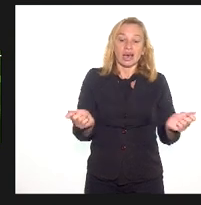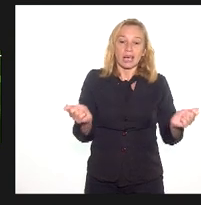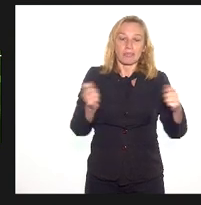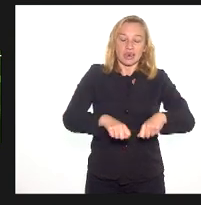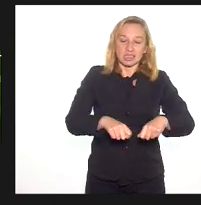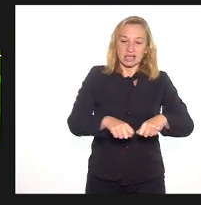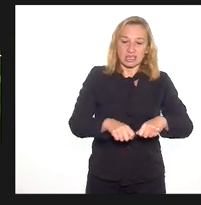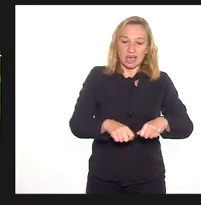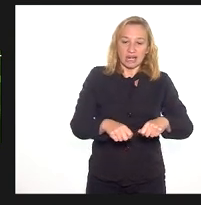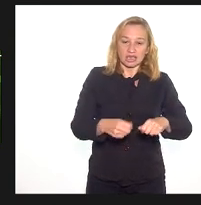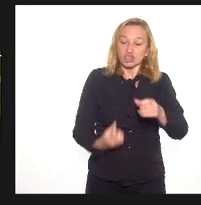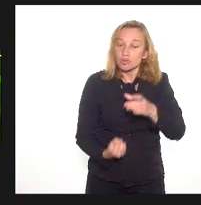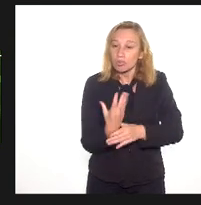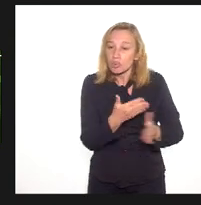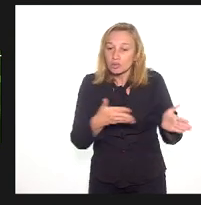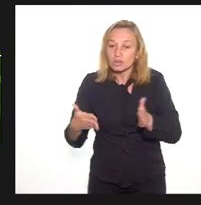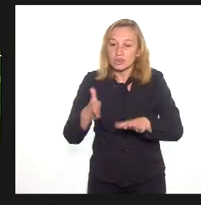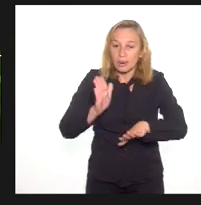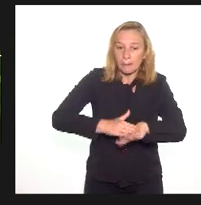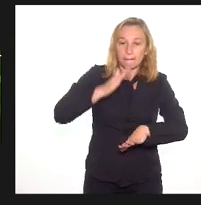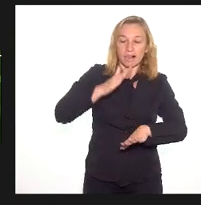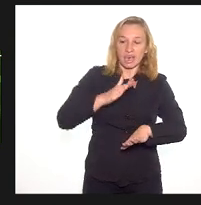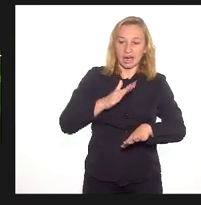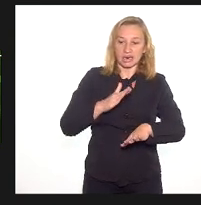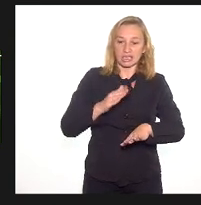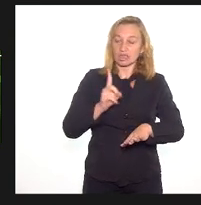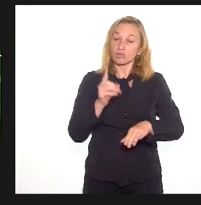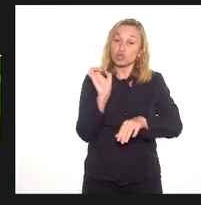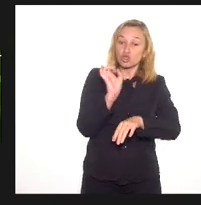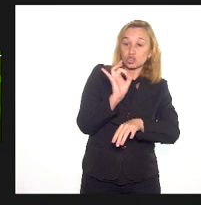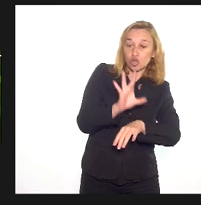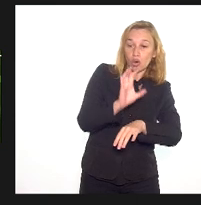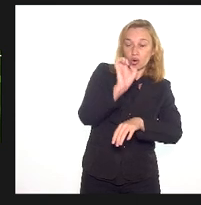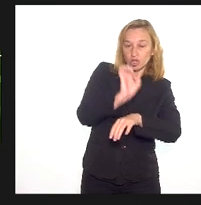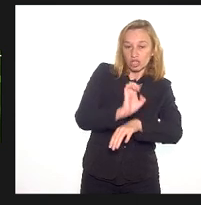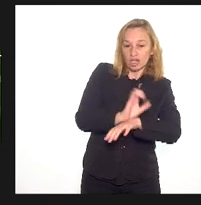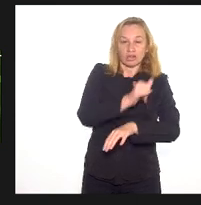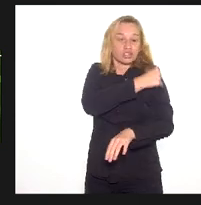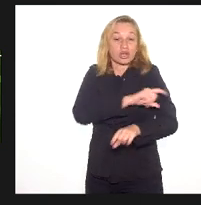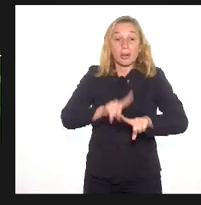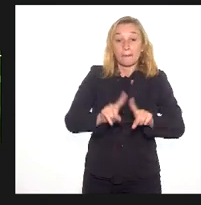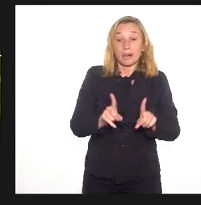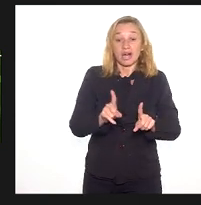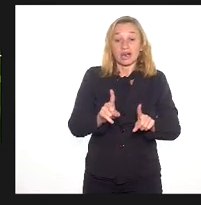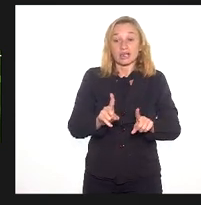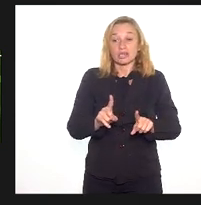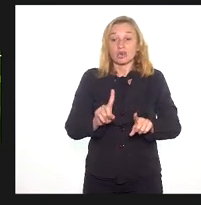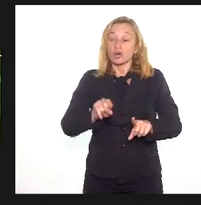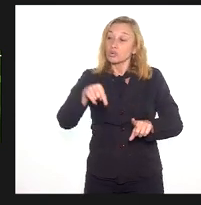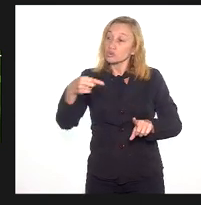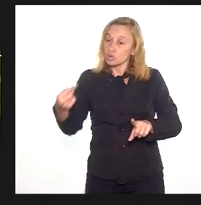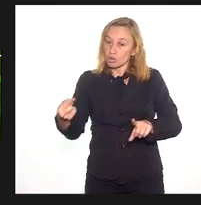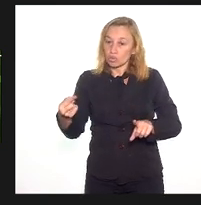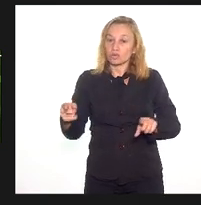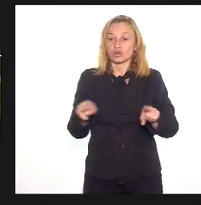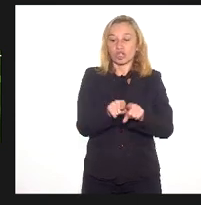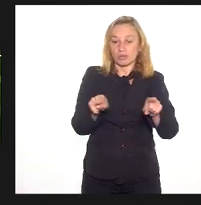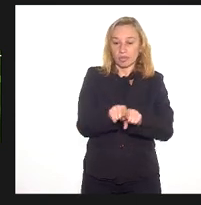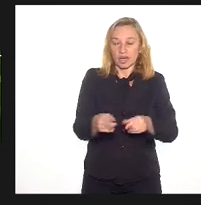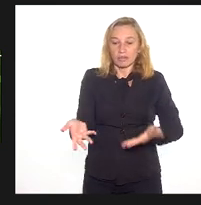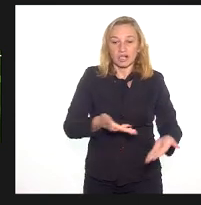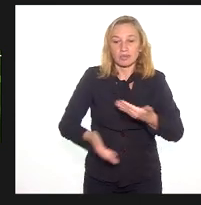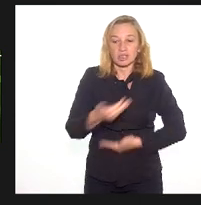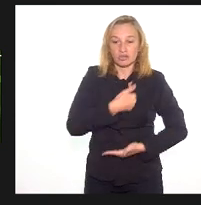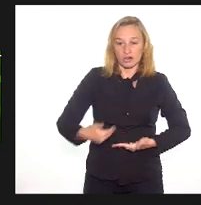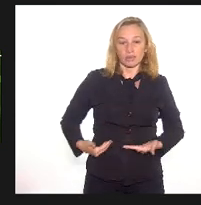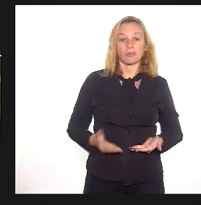da bacia de produzir e gerar riquezas, não só ao estado do Rio de Janeiro, mas também aos demais destinatários da participação governamental. E nesse